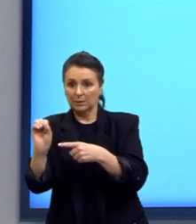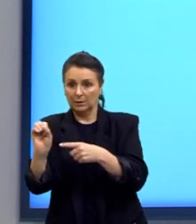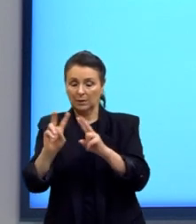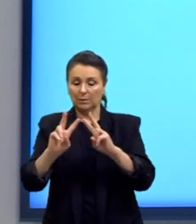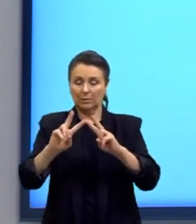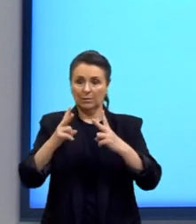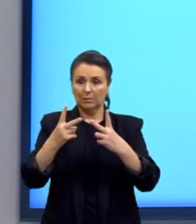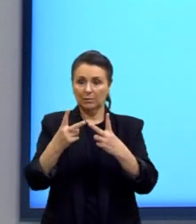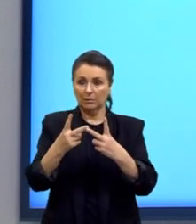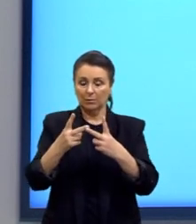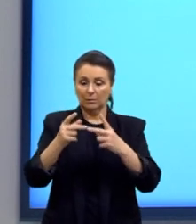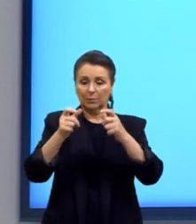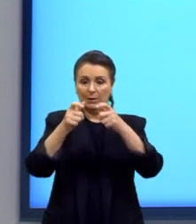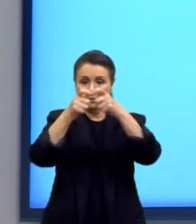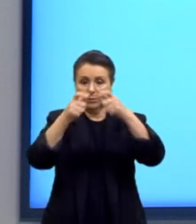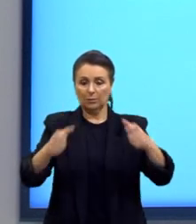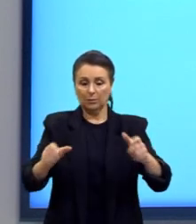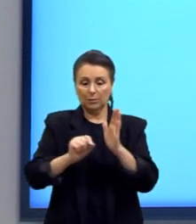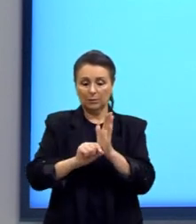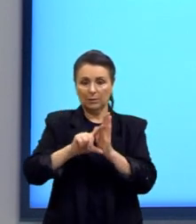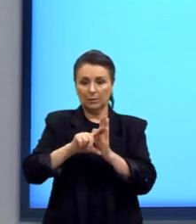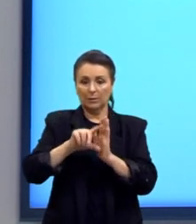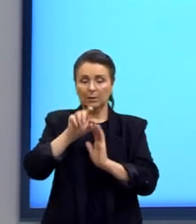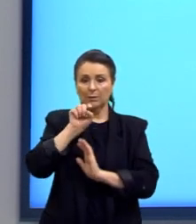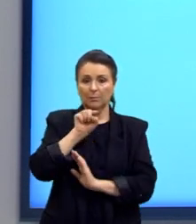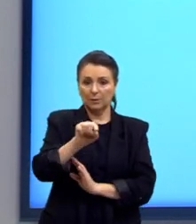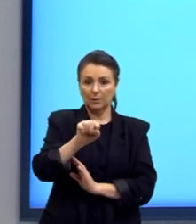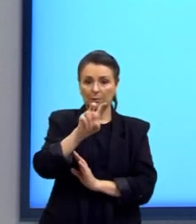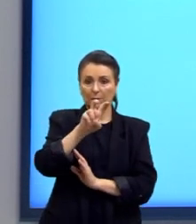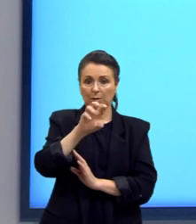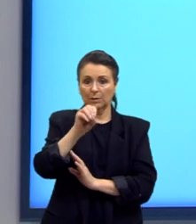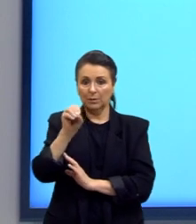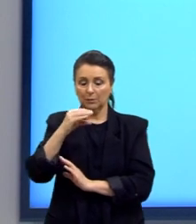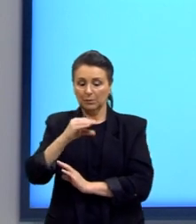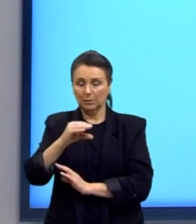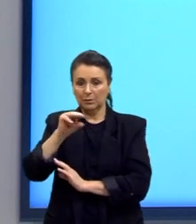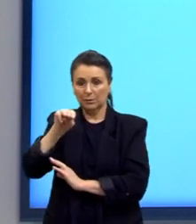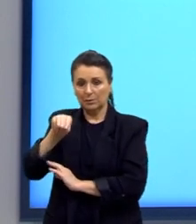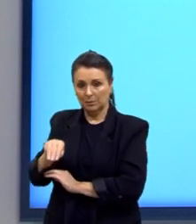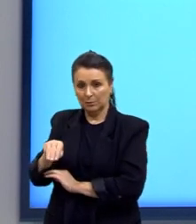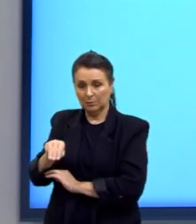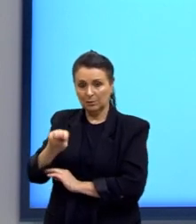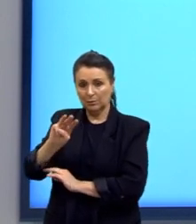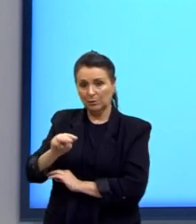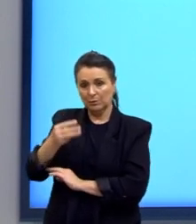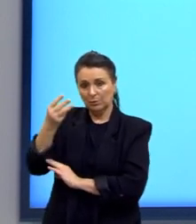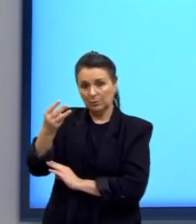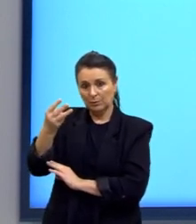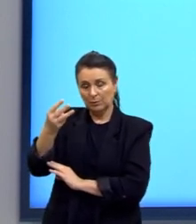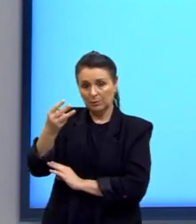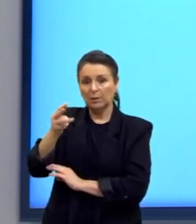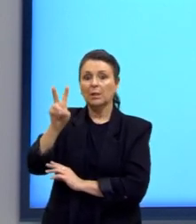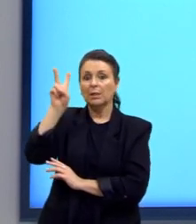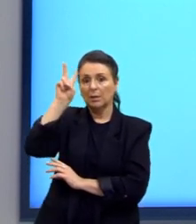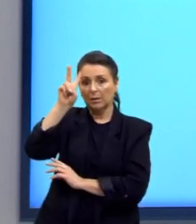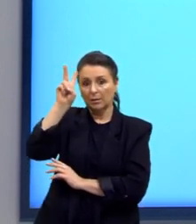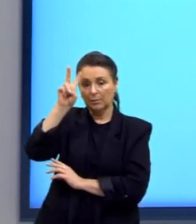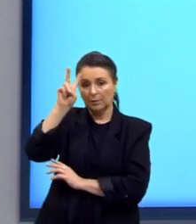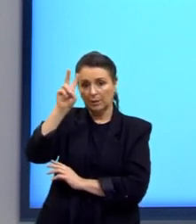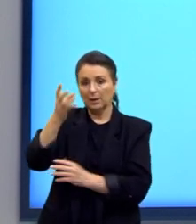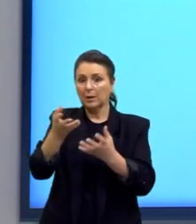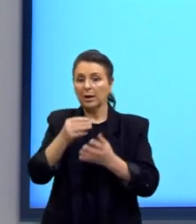o volume do nosso cone maior é mil e quinhentos cm cúbicos mas lembrem que a